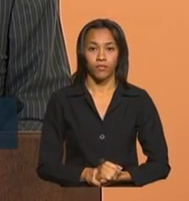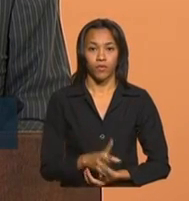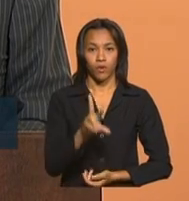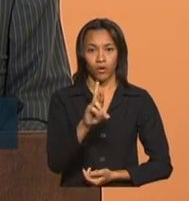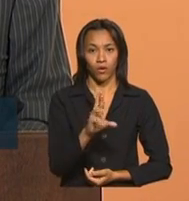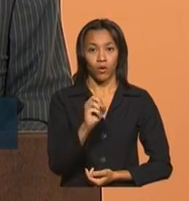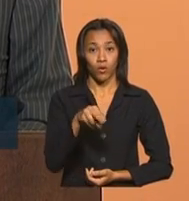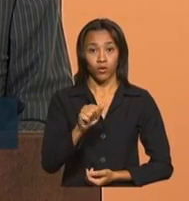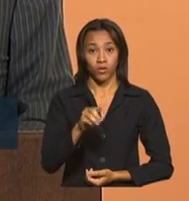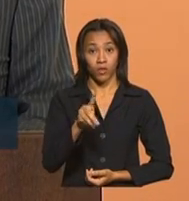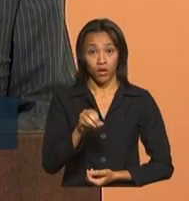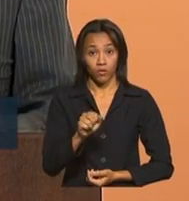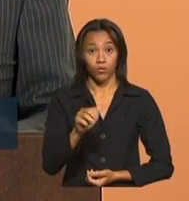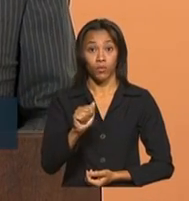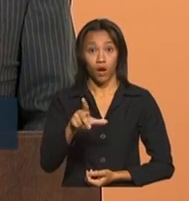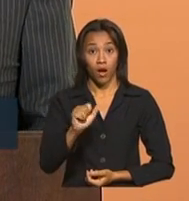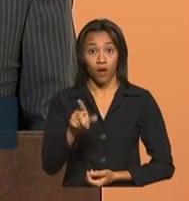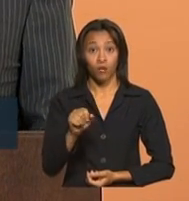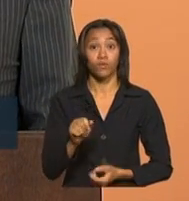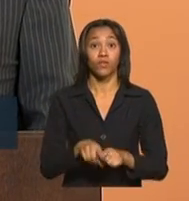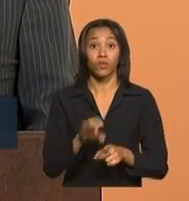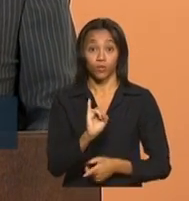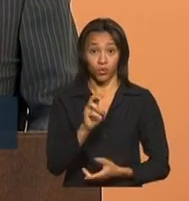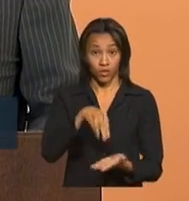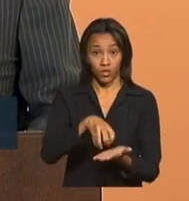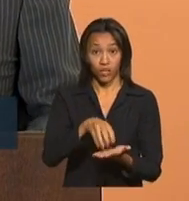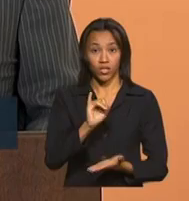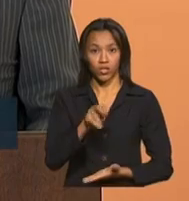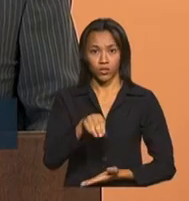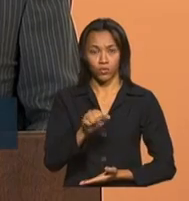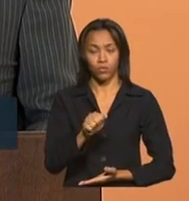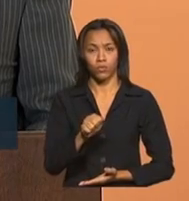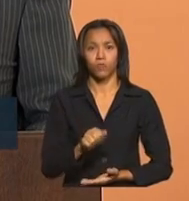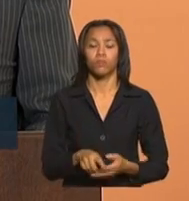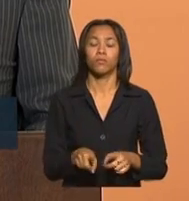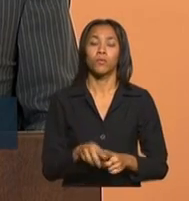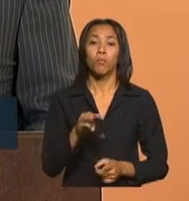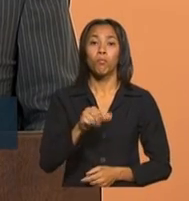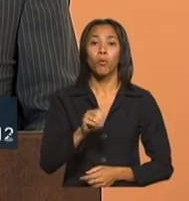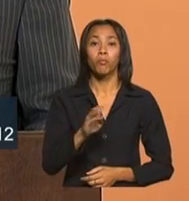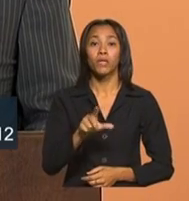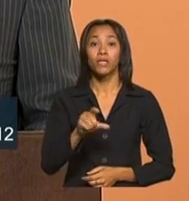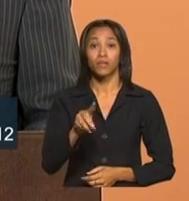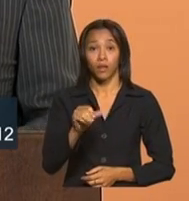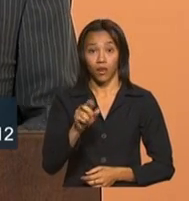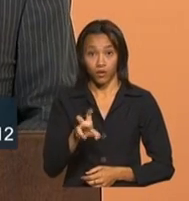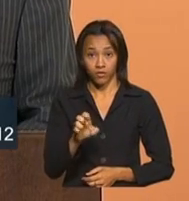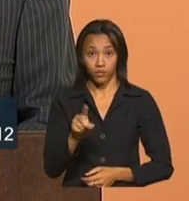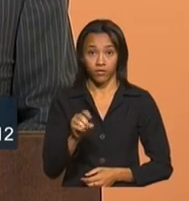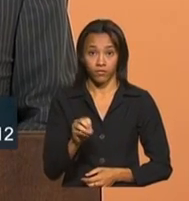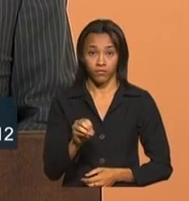Ronaldo Alves, do Instituto Pedala Brasil, de Mobilidade Sustentável.